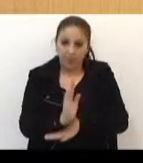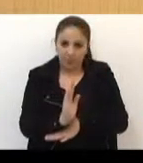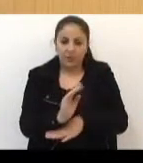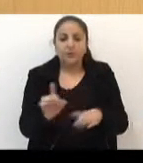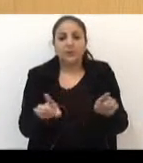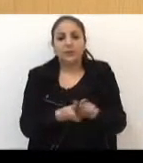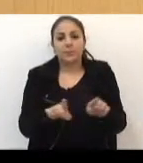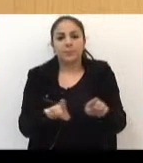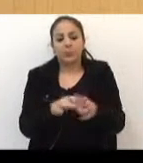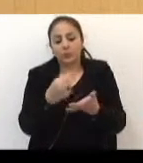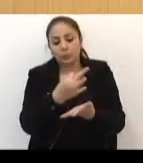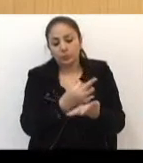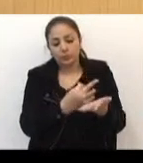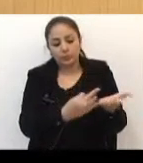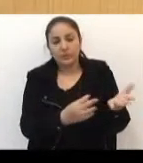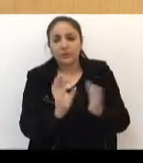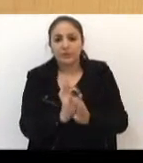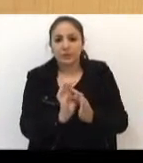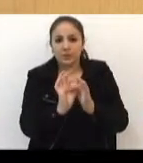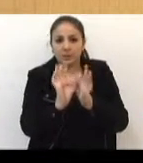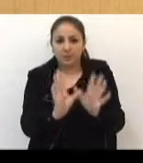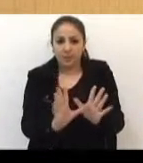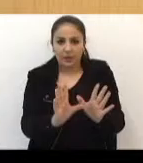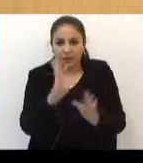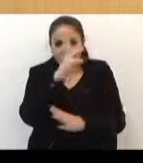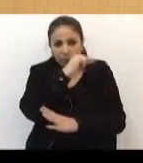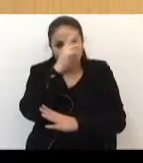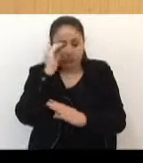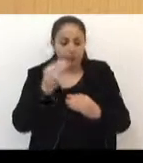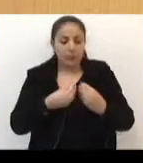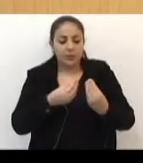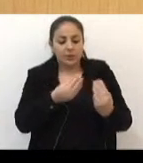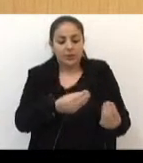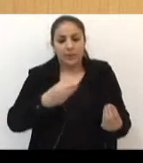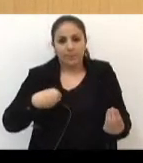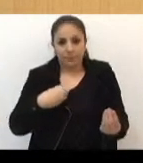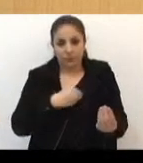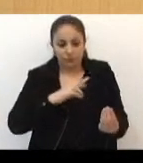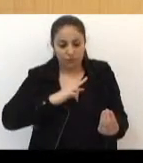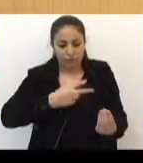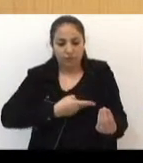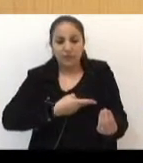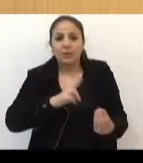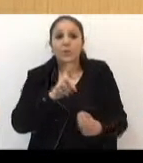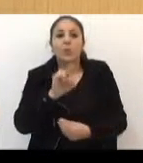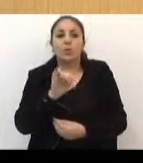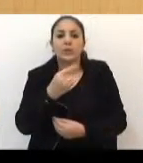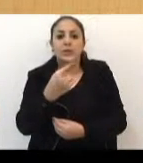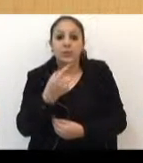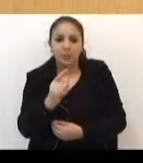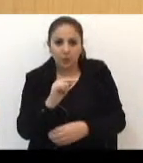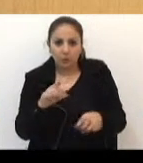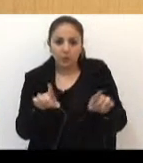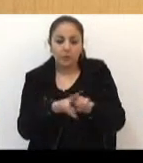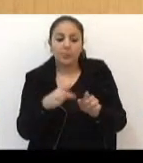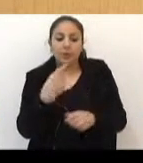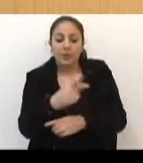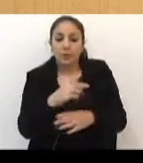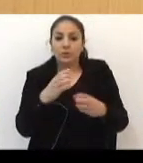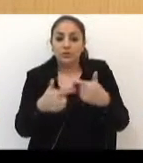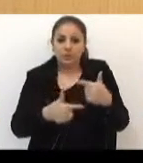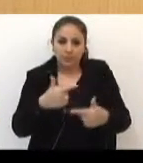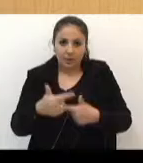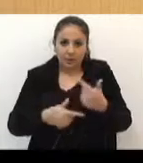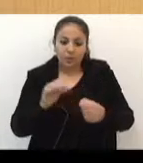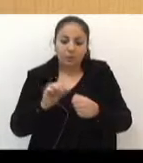unanimidade, o texto que autoriza o município a conceder médicos veterinários para a União. Os servidores farão a inspeção